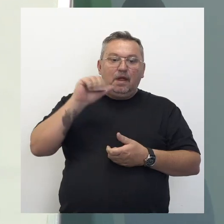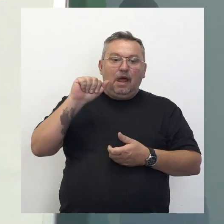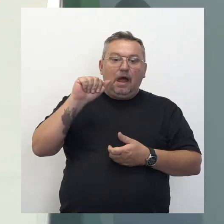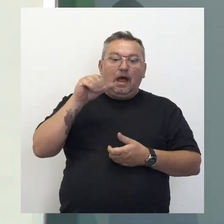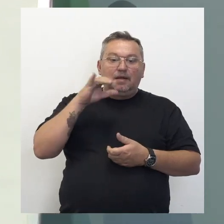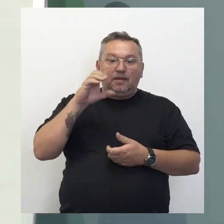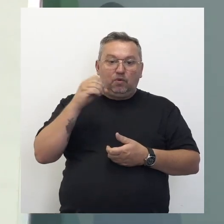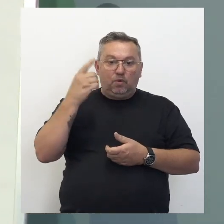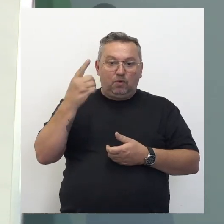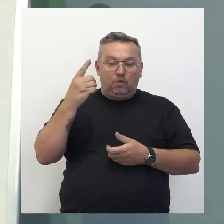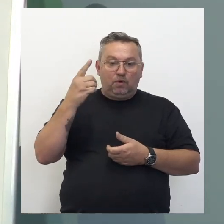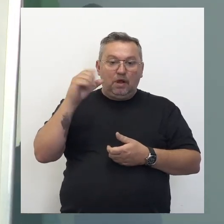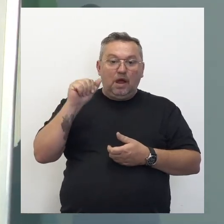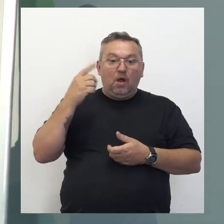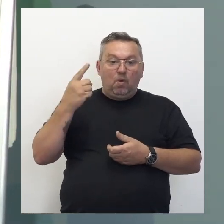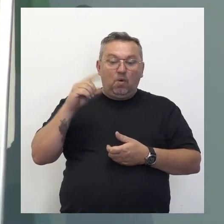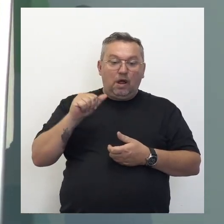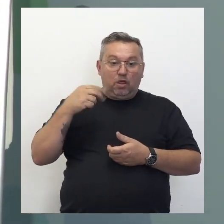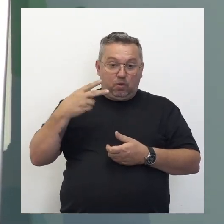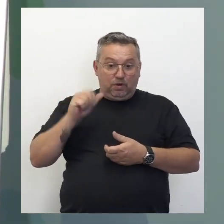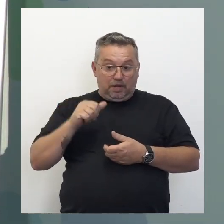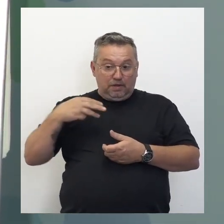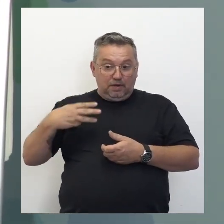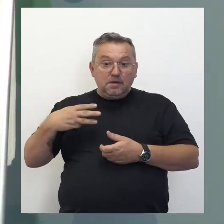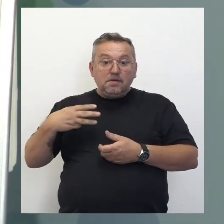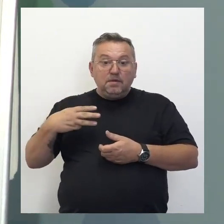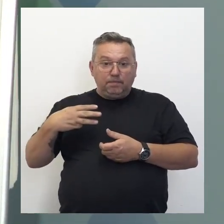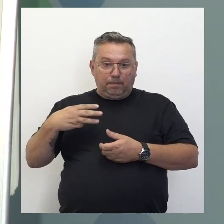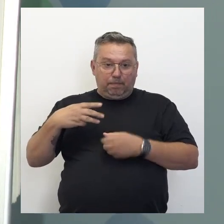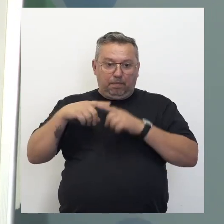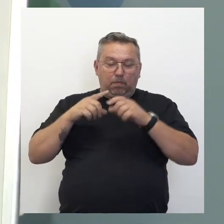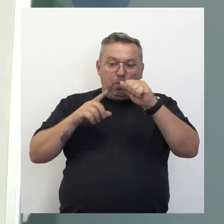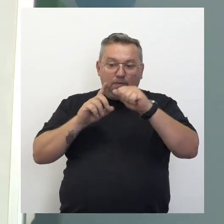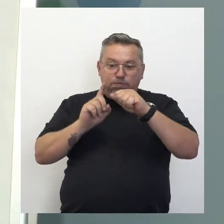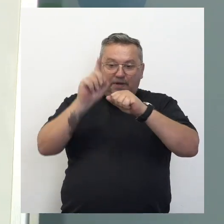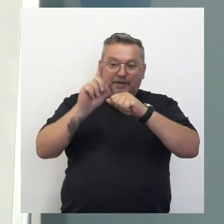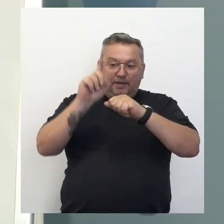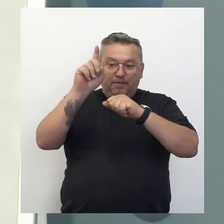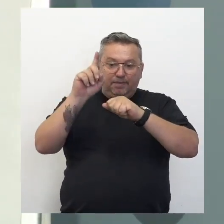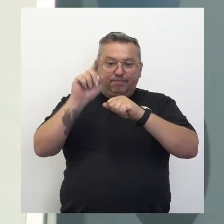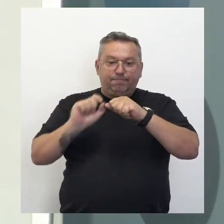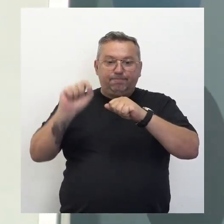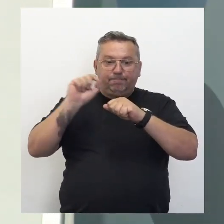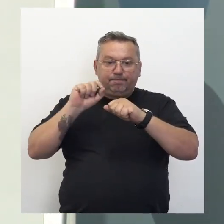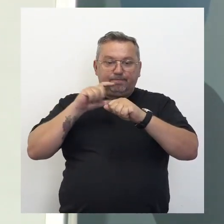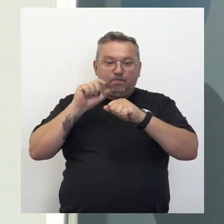ácido 3. O ácido 1, como nós vimos no item A, ele tem maior extensão de formação de quem?